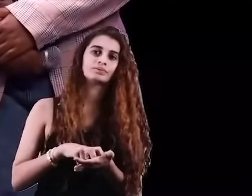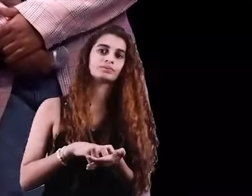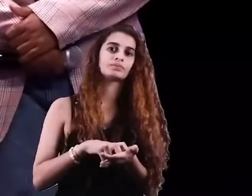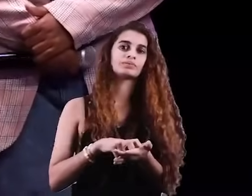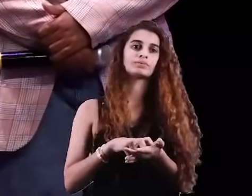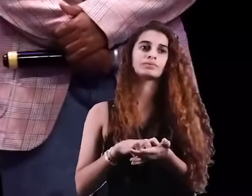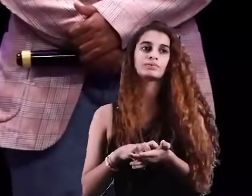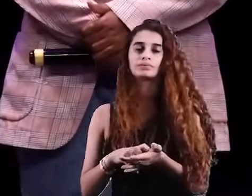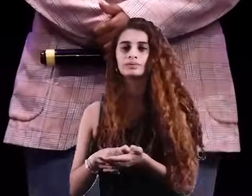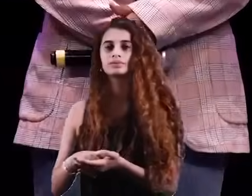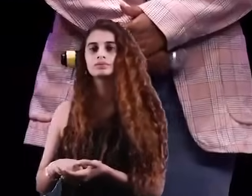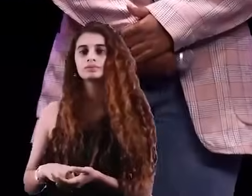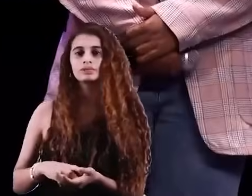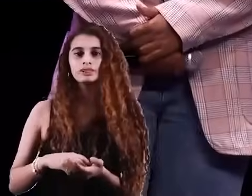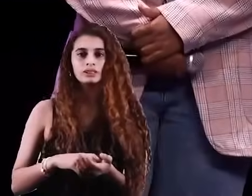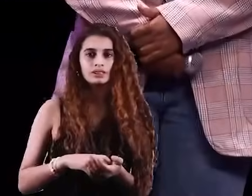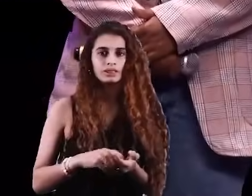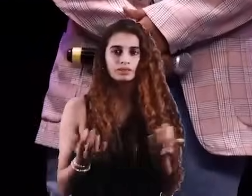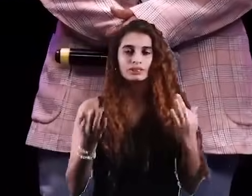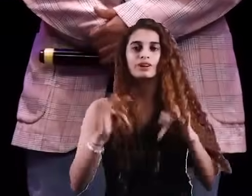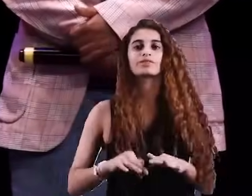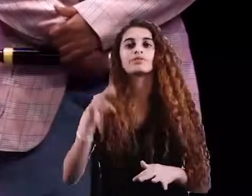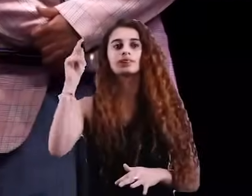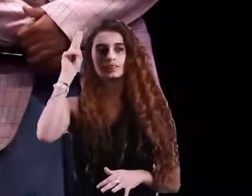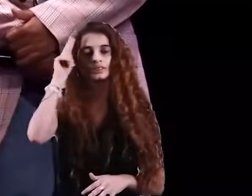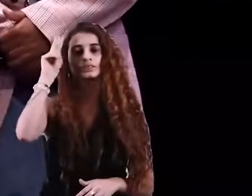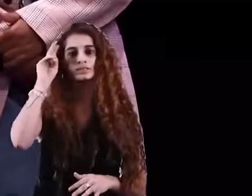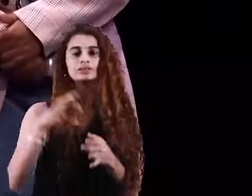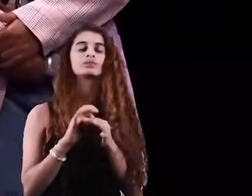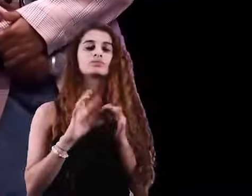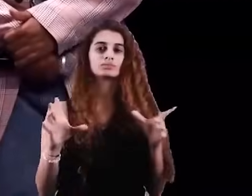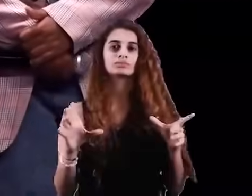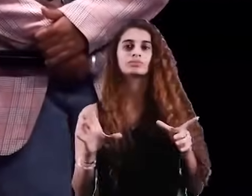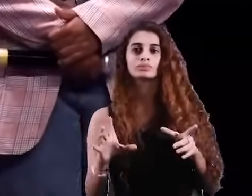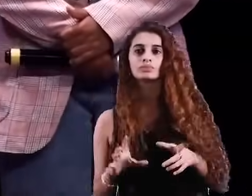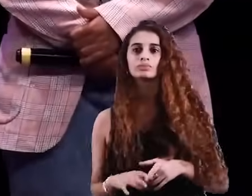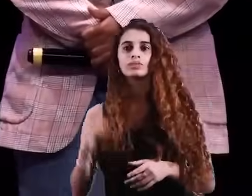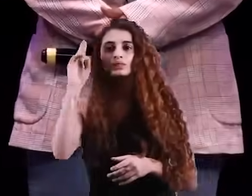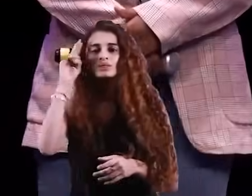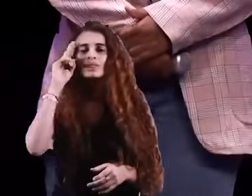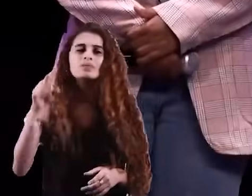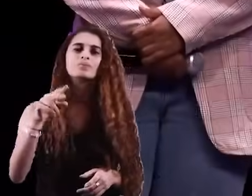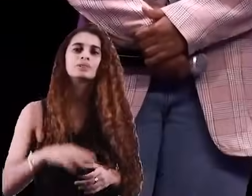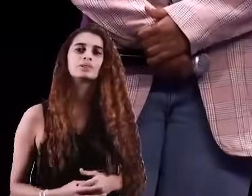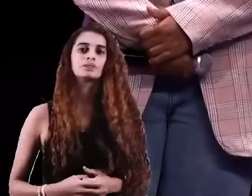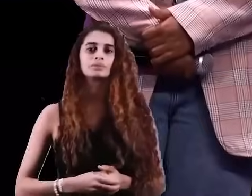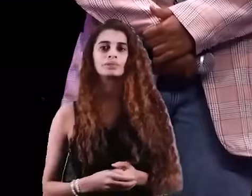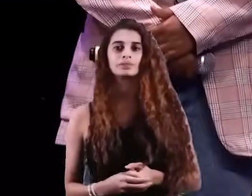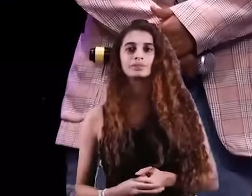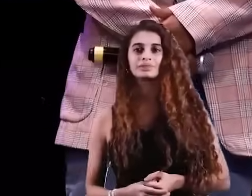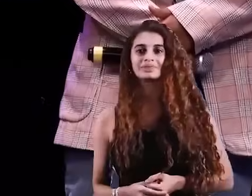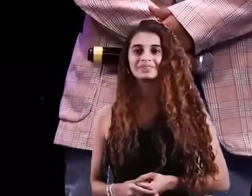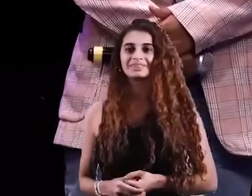foram capazes de dar o fim da história. Você consegue perceber? Eu não tô conseguindo parar de